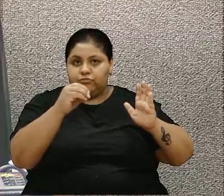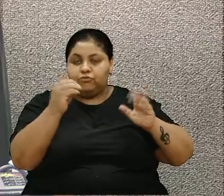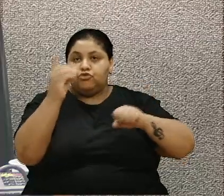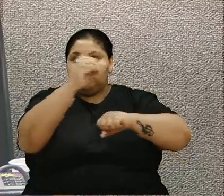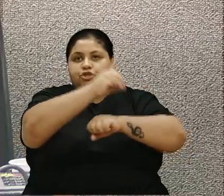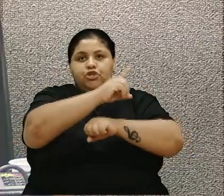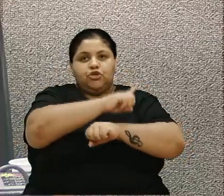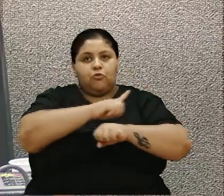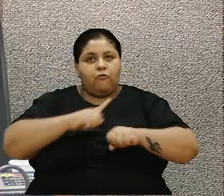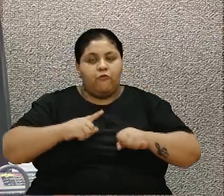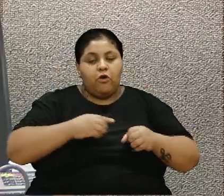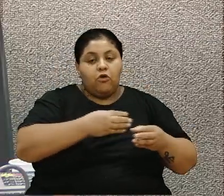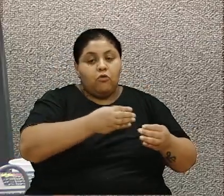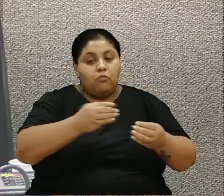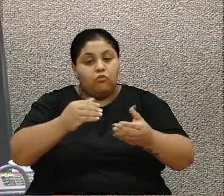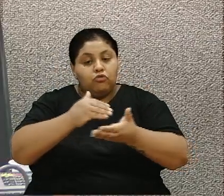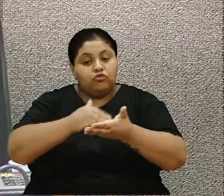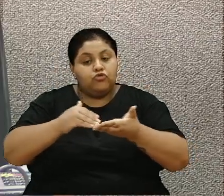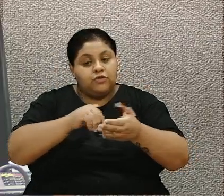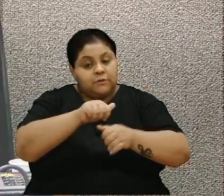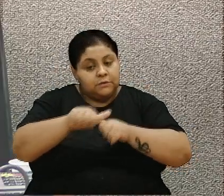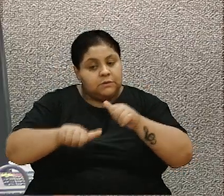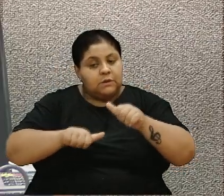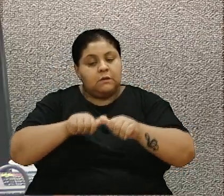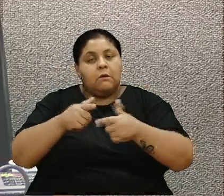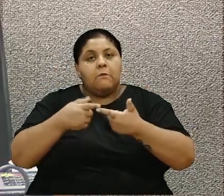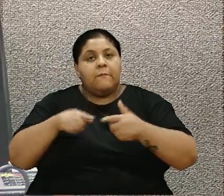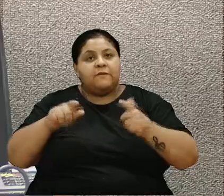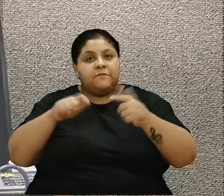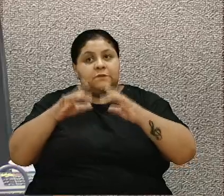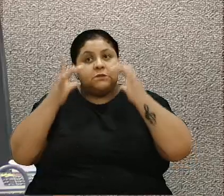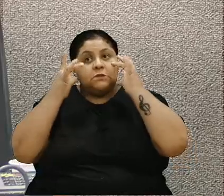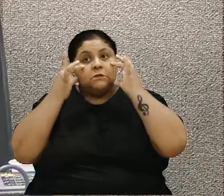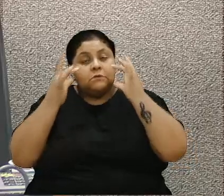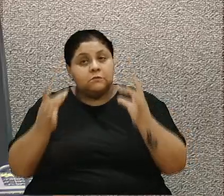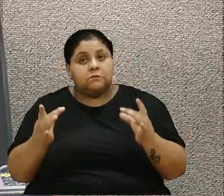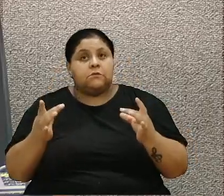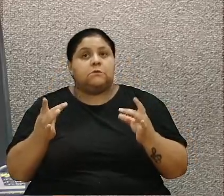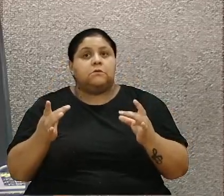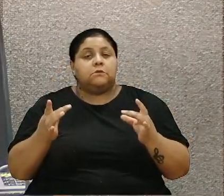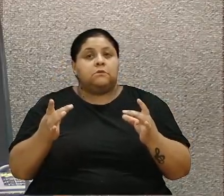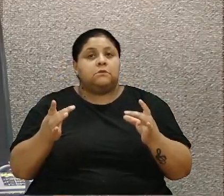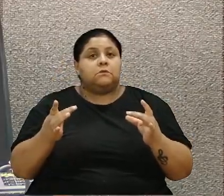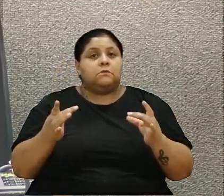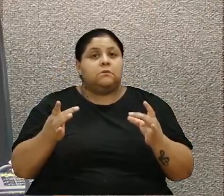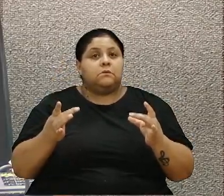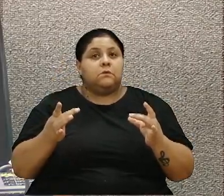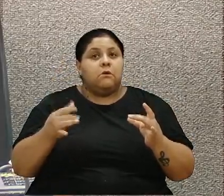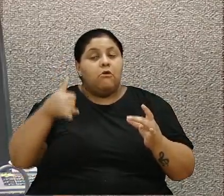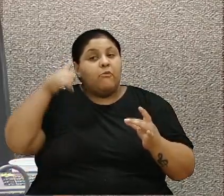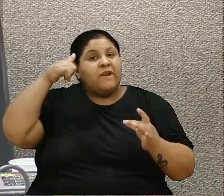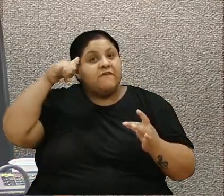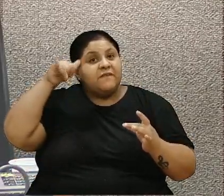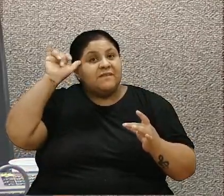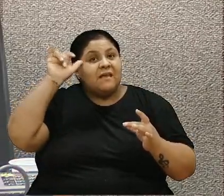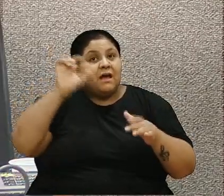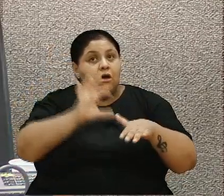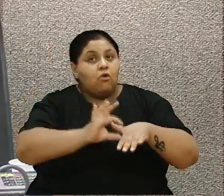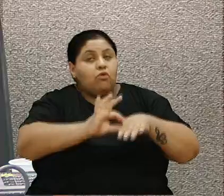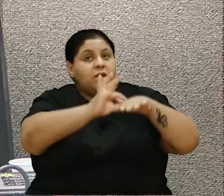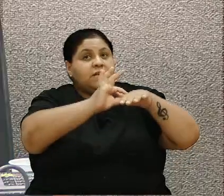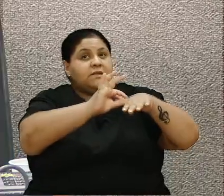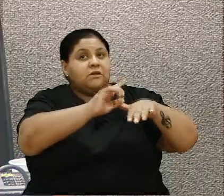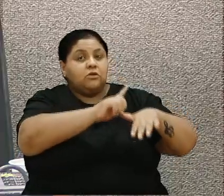mas há que se ligar o sinal de alerta para muitas vezes não deixar, inclusive, o nosso líder de governo aqui, o vice-líder, em papos de